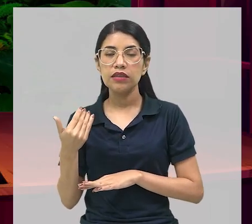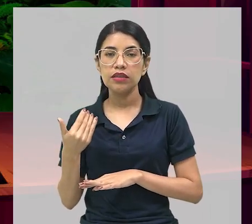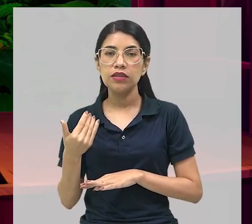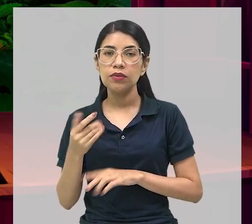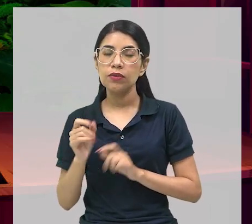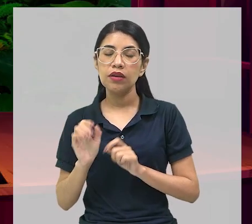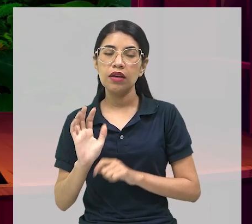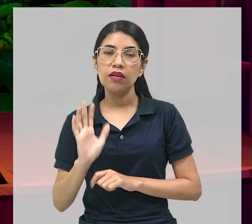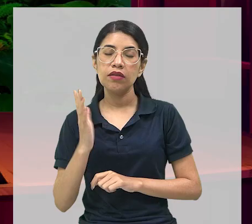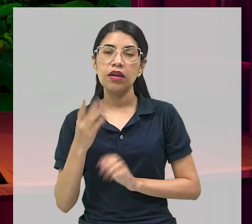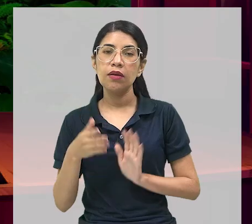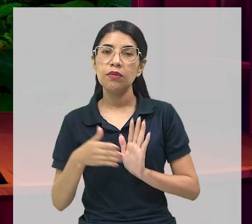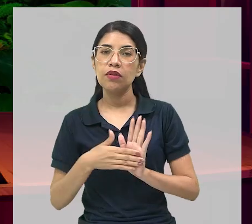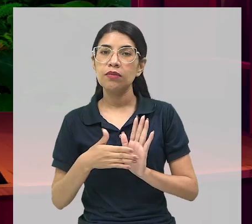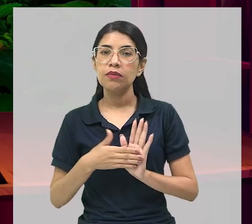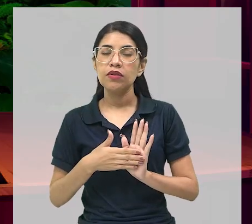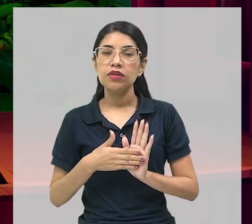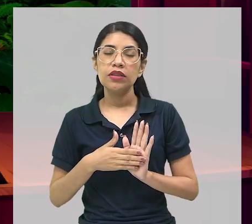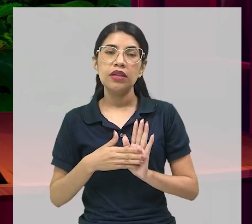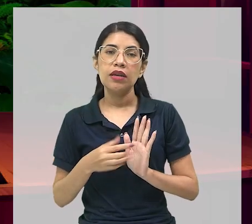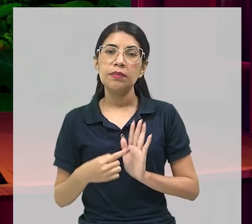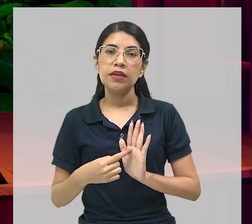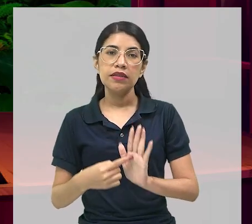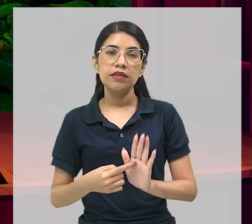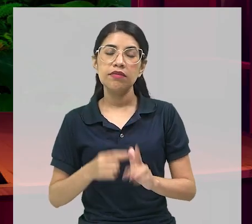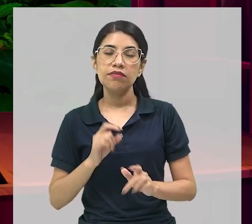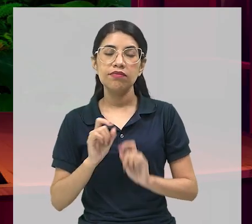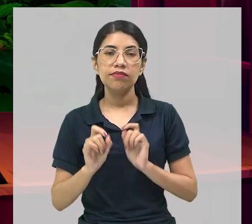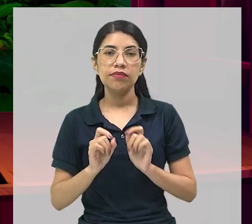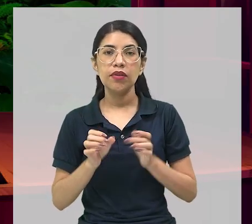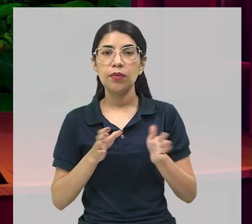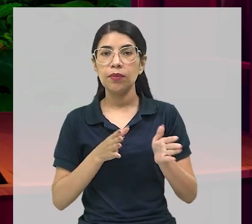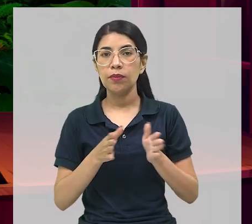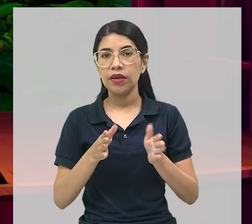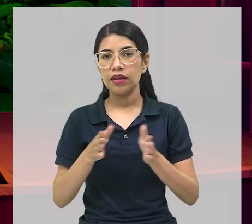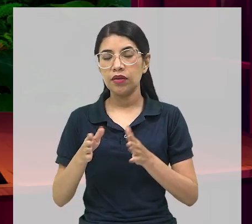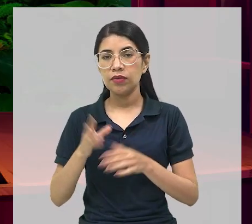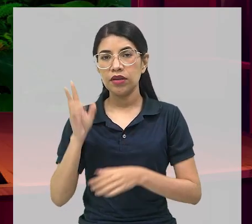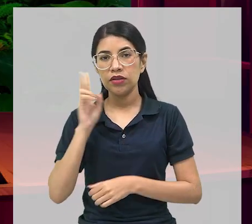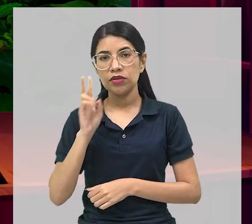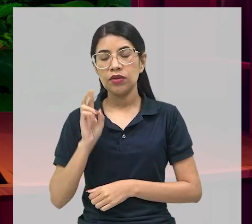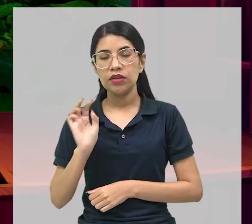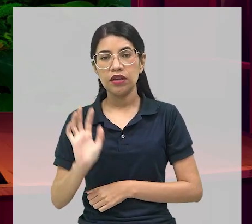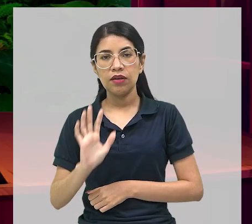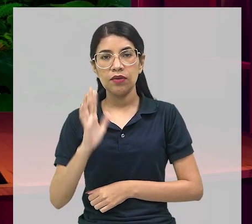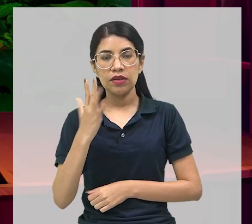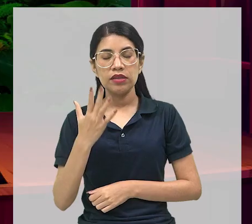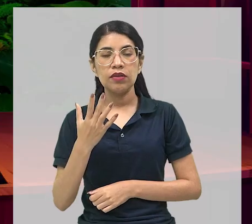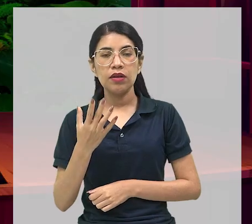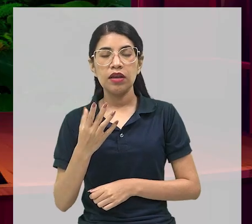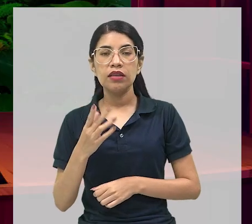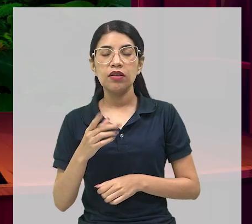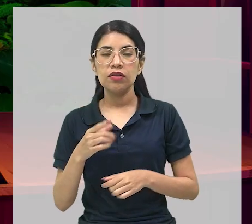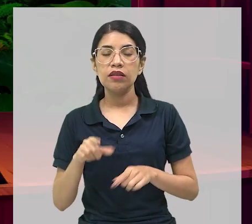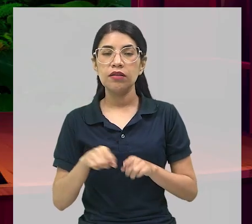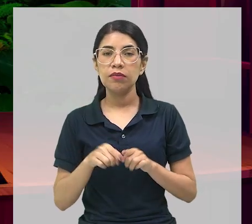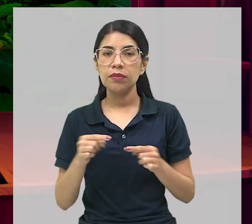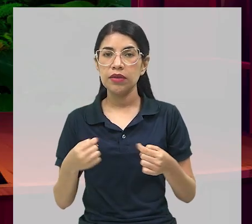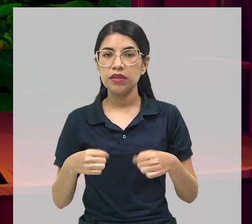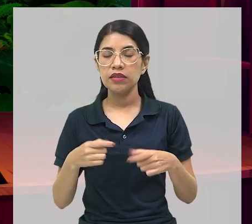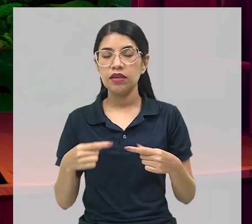ação cênica? Qual é a proposta dessa ação cênica? Em que momento ela está acontecendo? E isso vai trazer para o